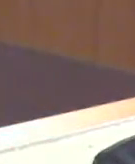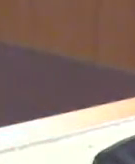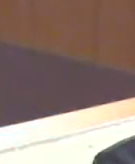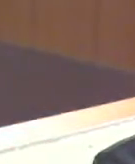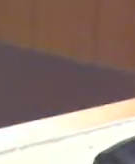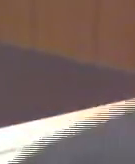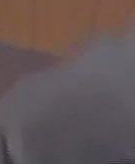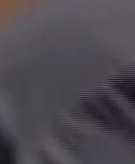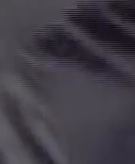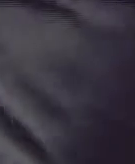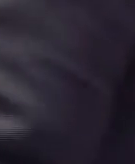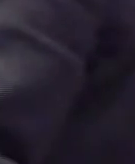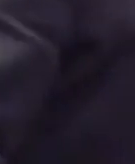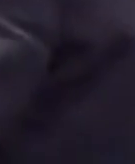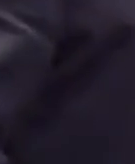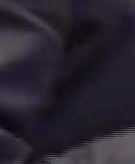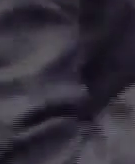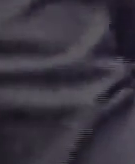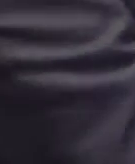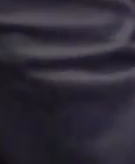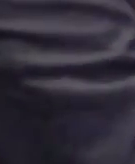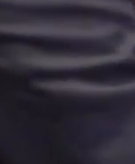É que é tanto papel,